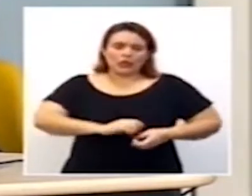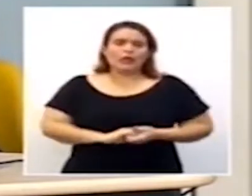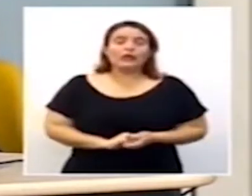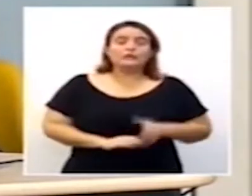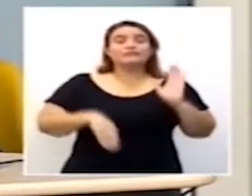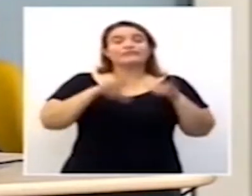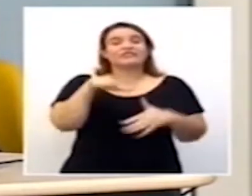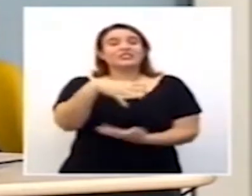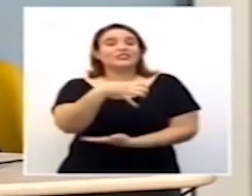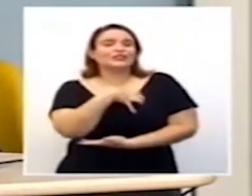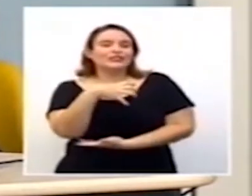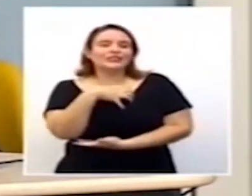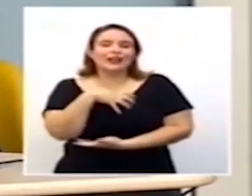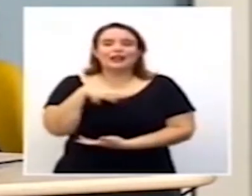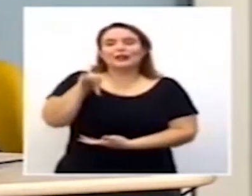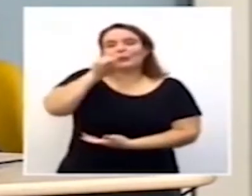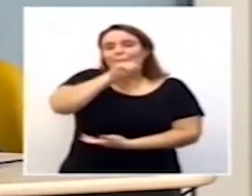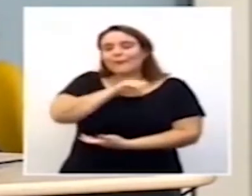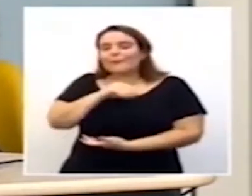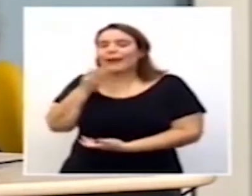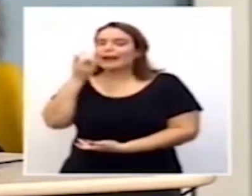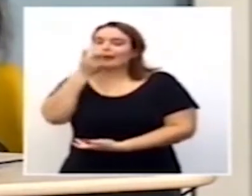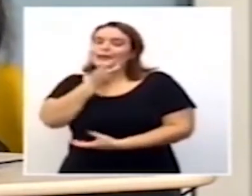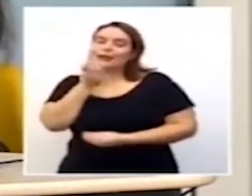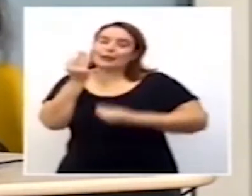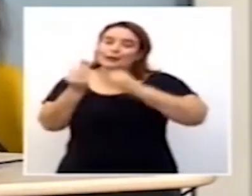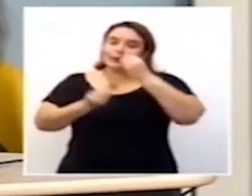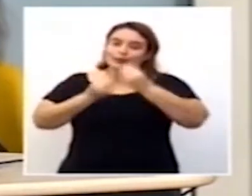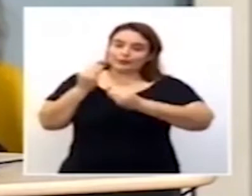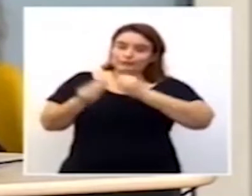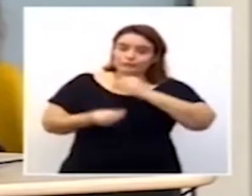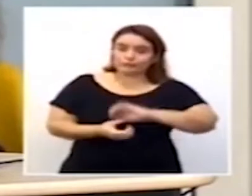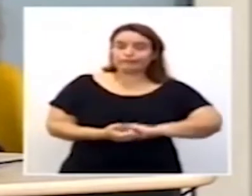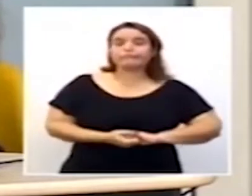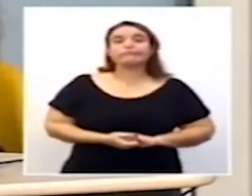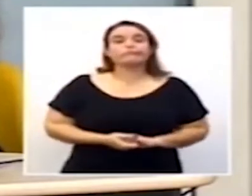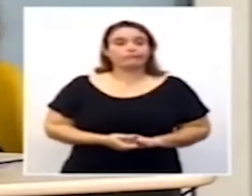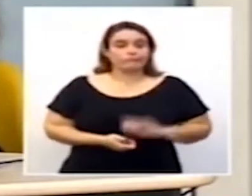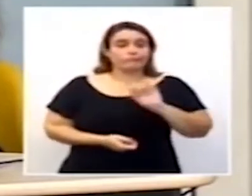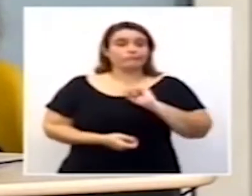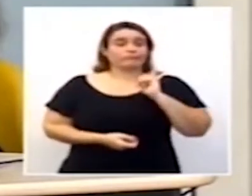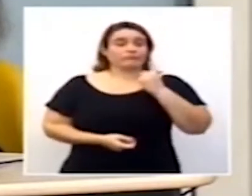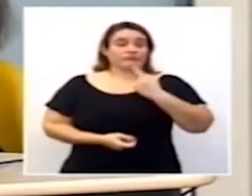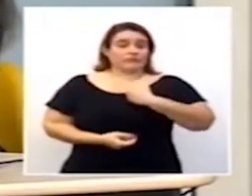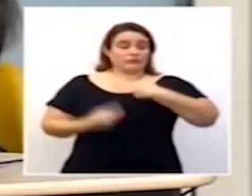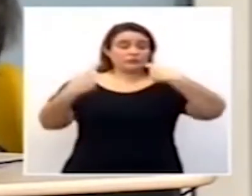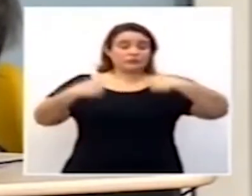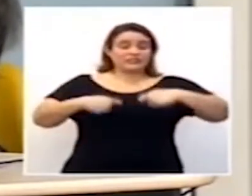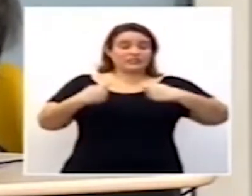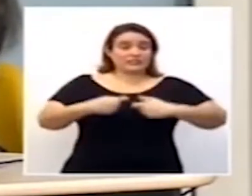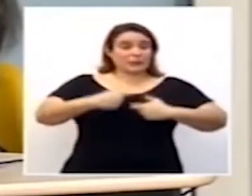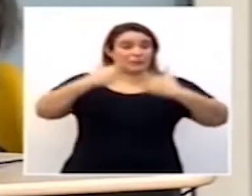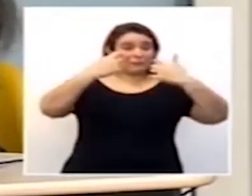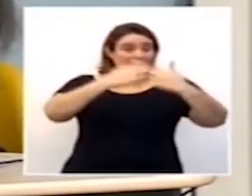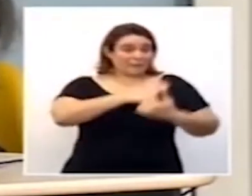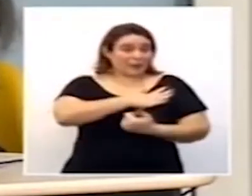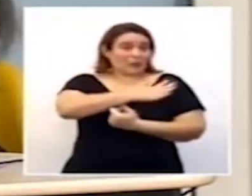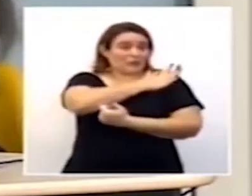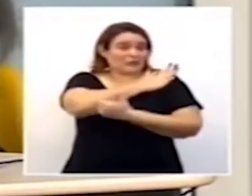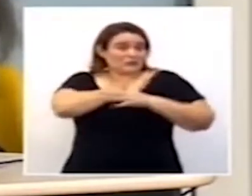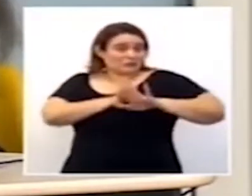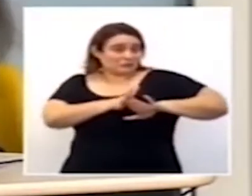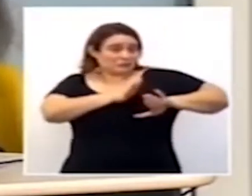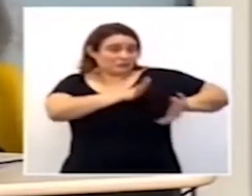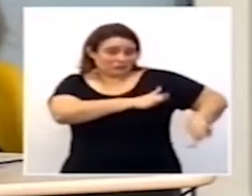ao modo de falar das pessoas e nós temos que sair desse preconceito nós temos que repensar não é mesmo